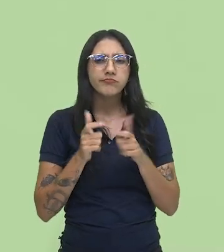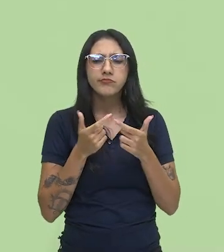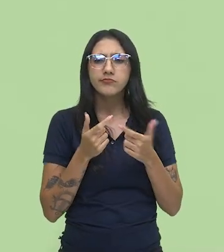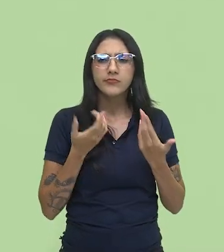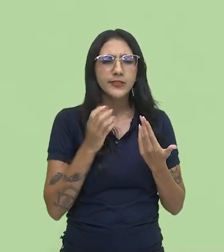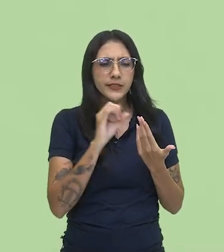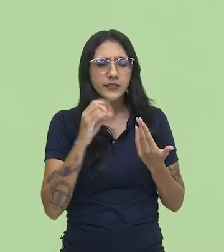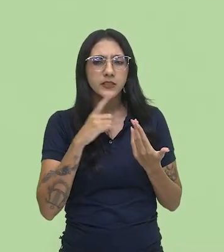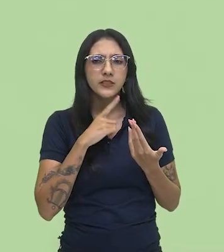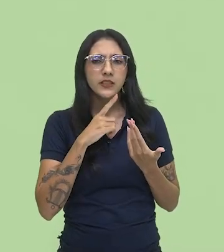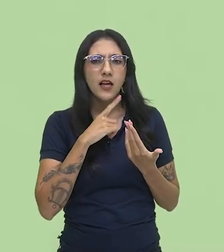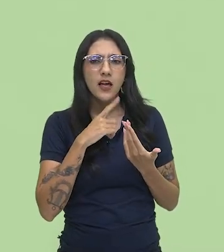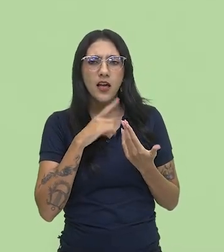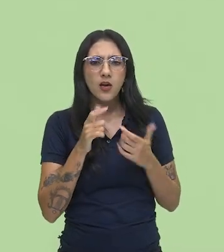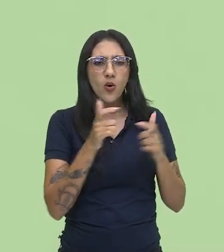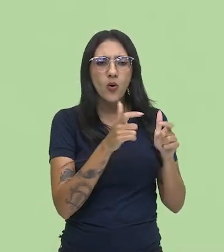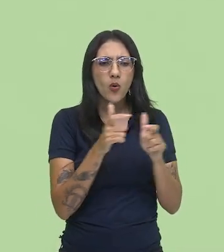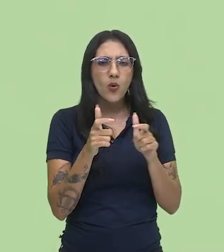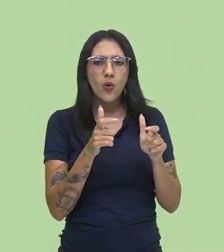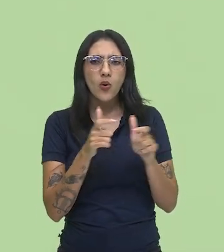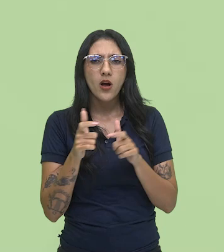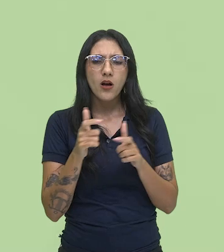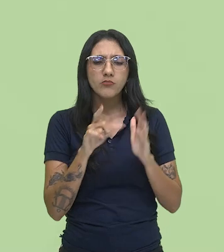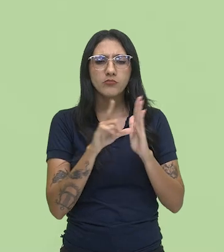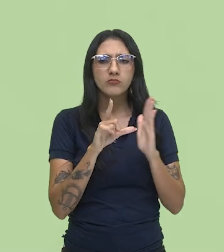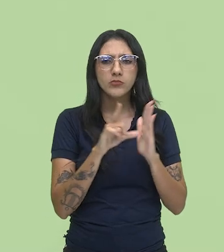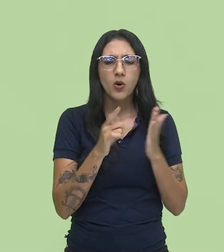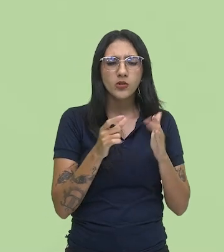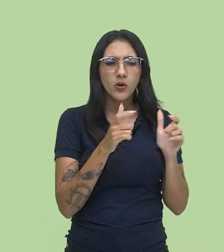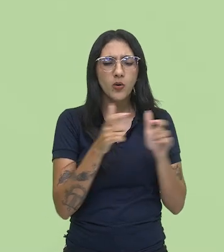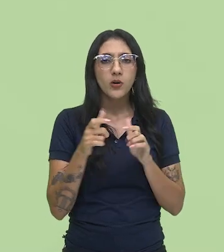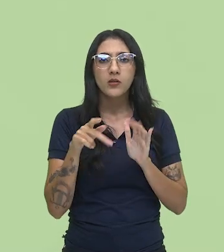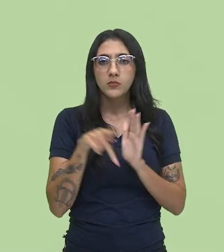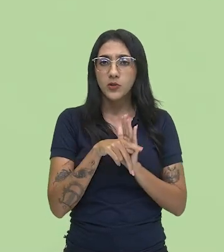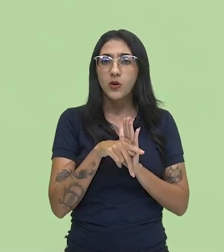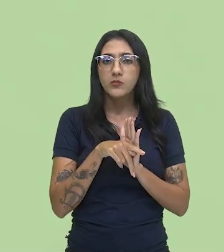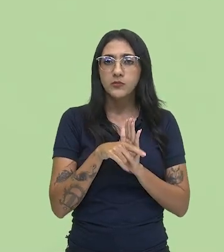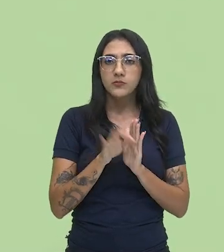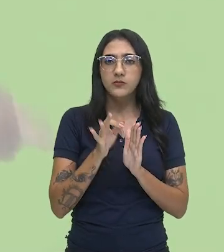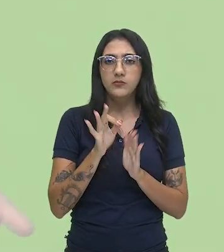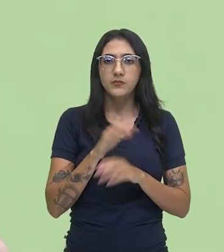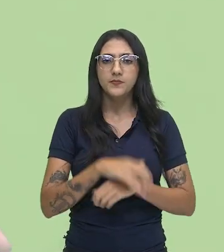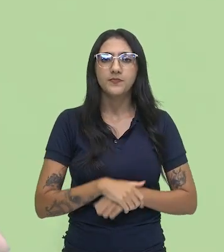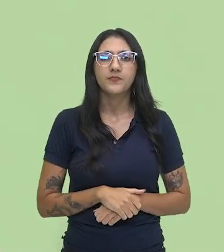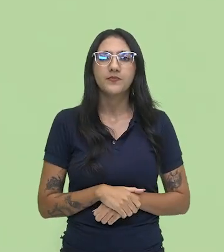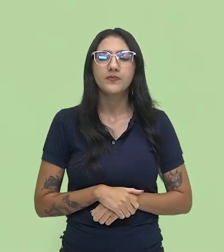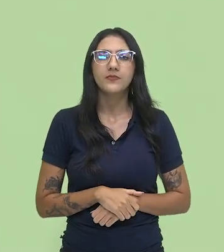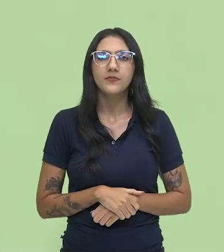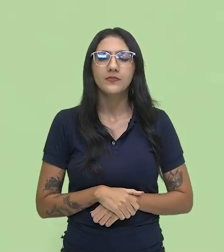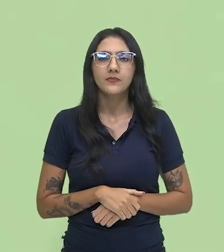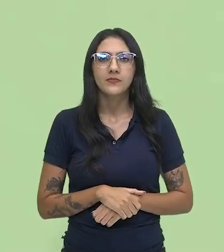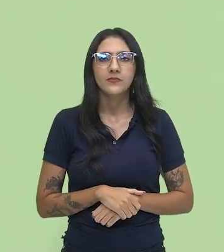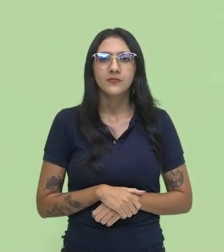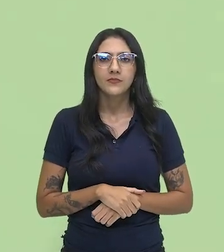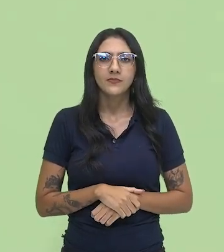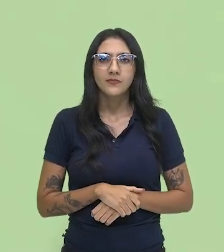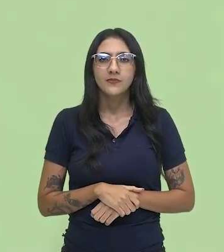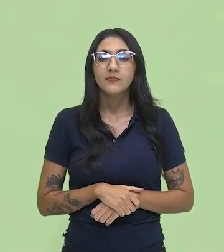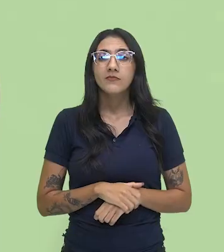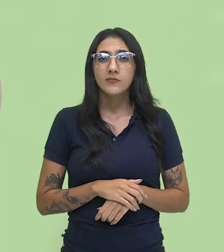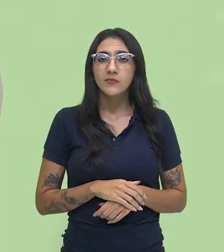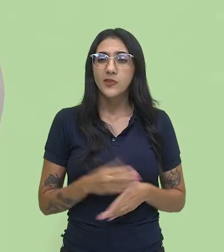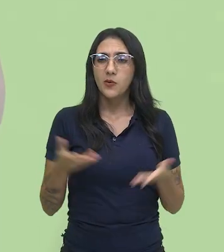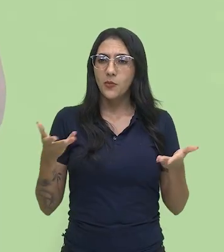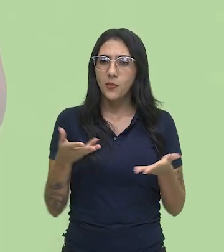se tem esses pontos de coletas. E na aula de hoje, né, a gente falou